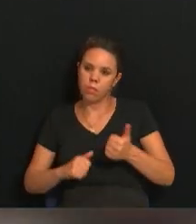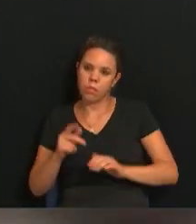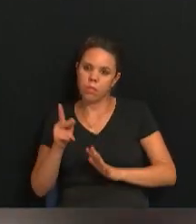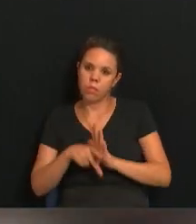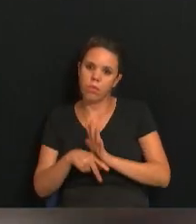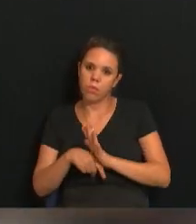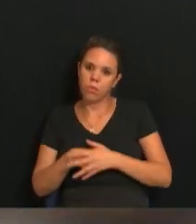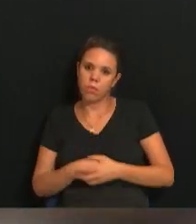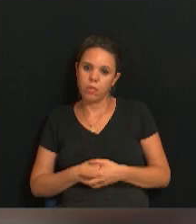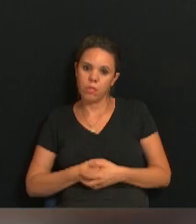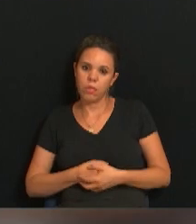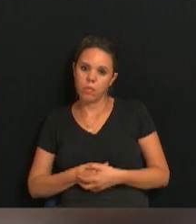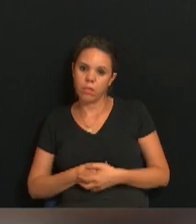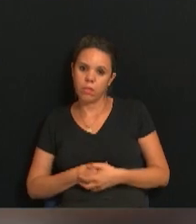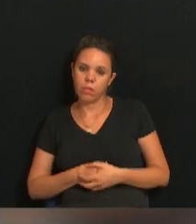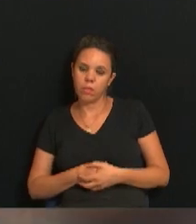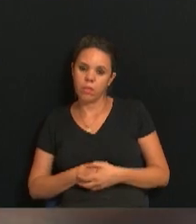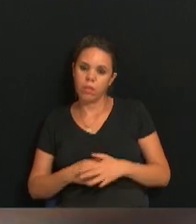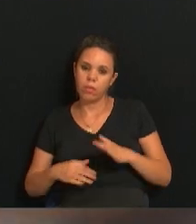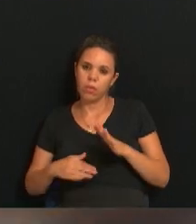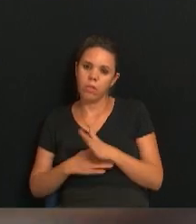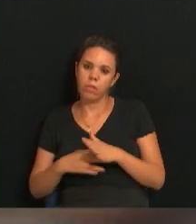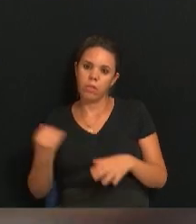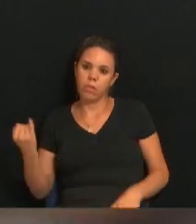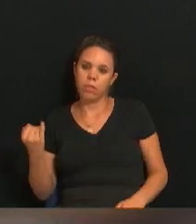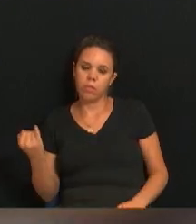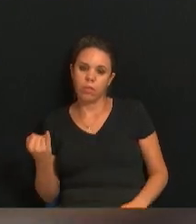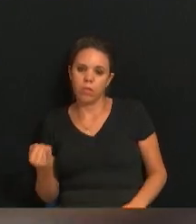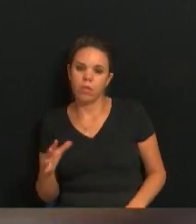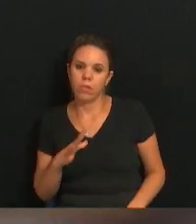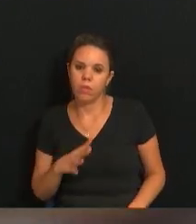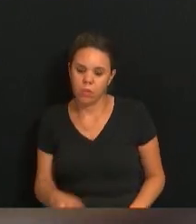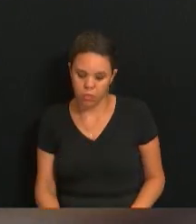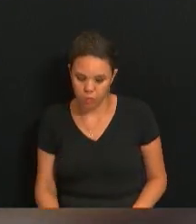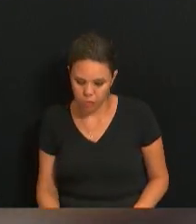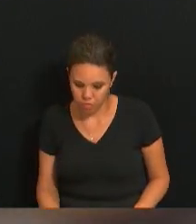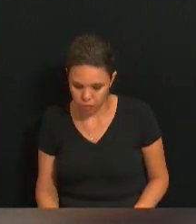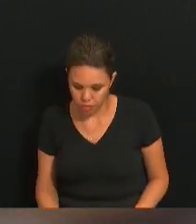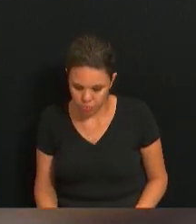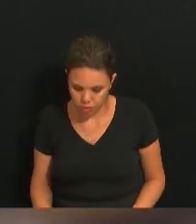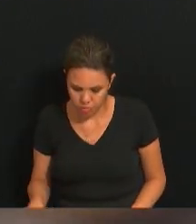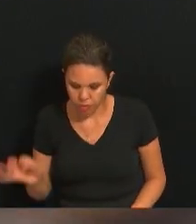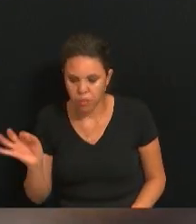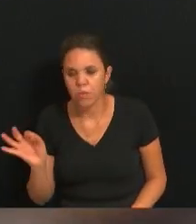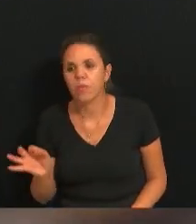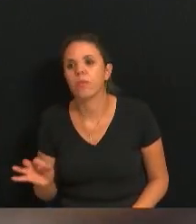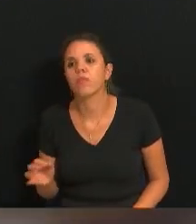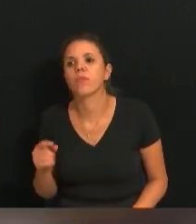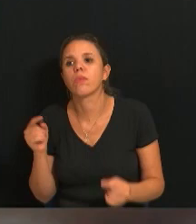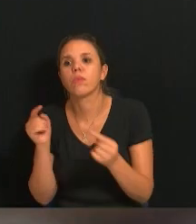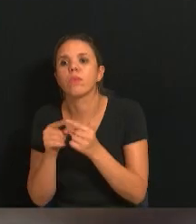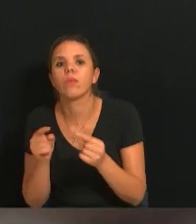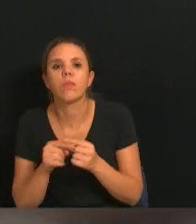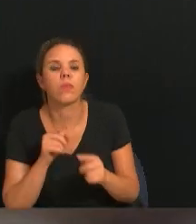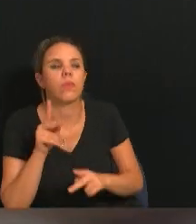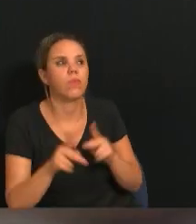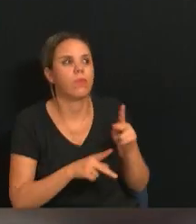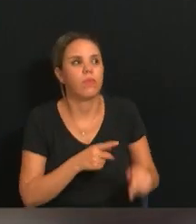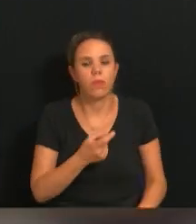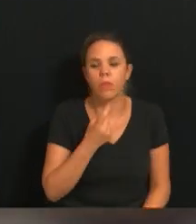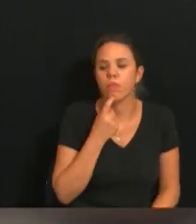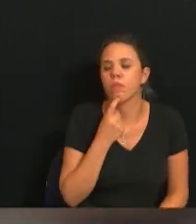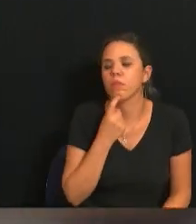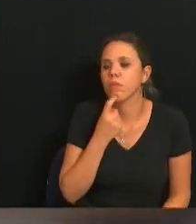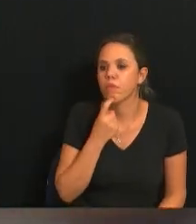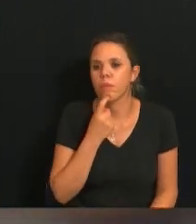projetos da casa que são tão importantes para a nossa cidade, com certeza vai ao encontro da população campineira, e